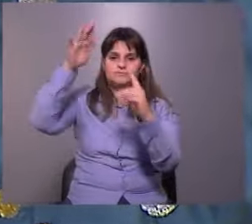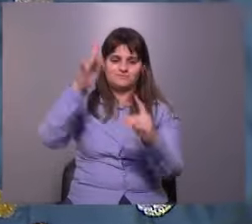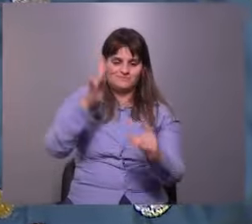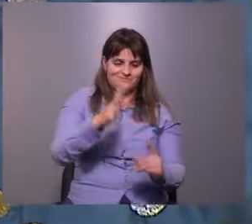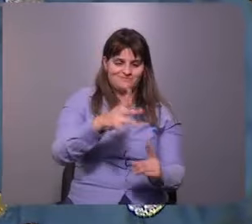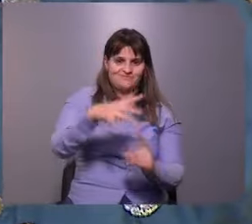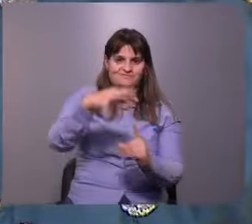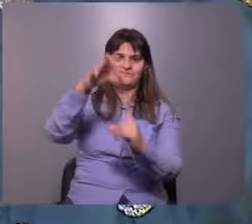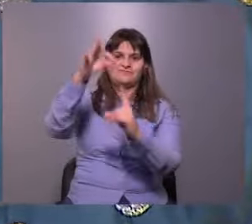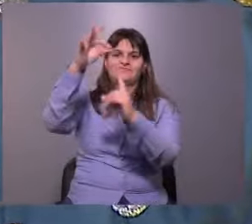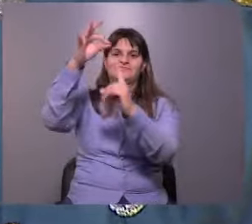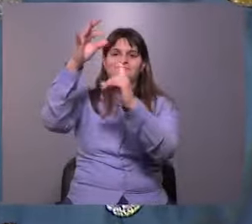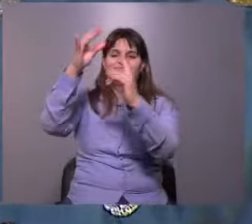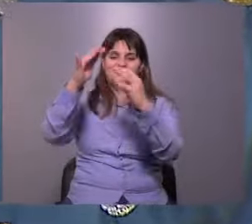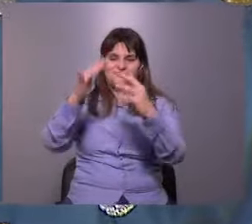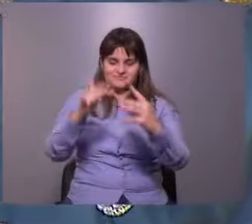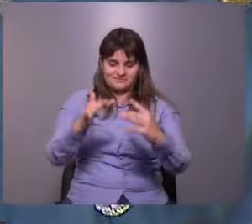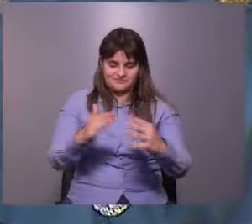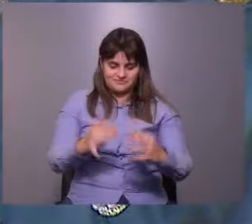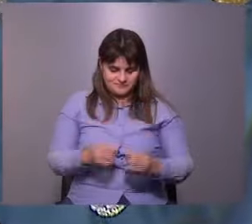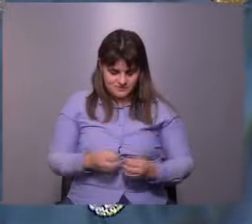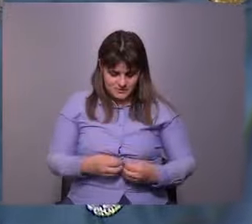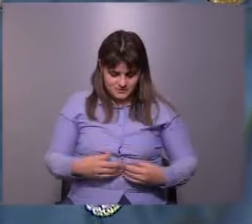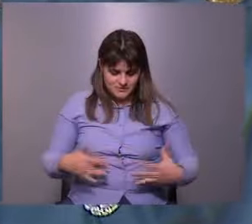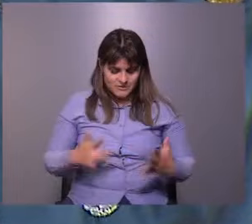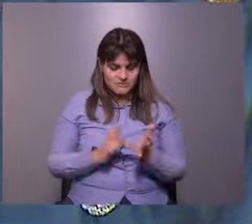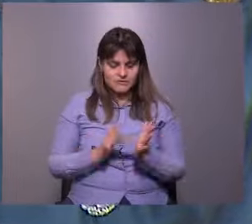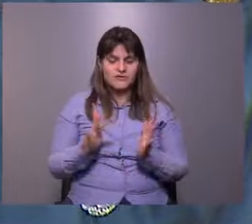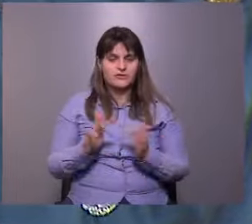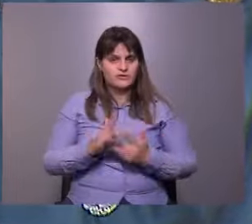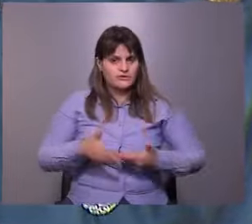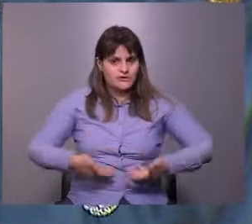ventre, Jesus.